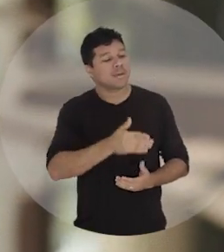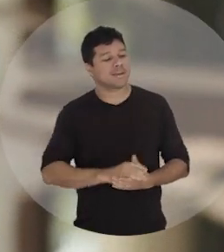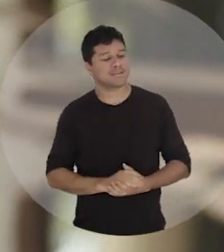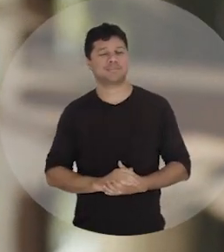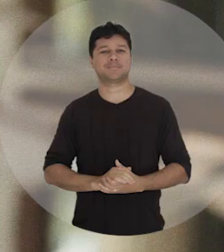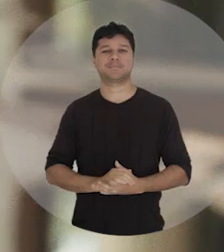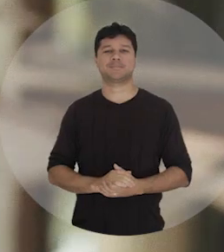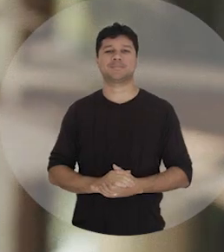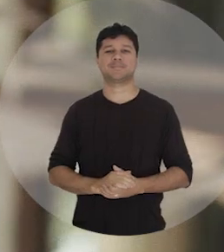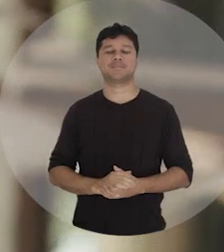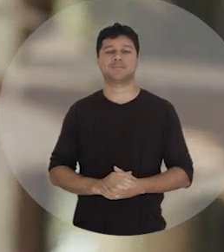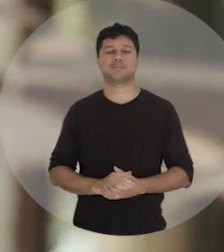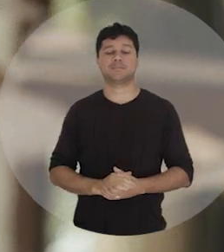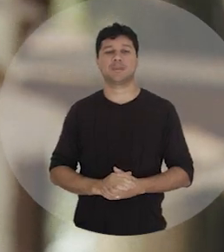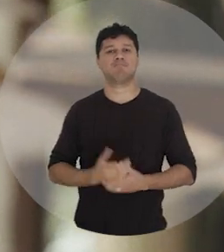agora.